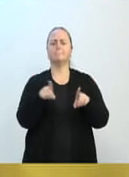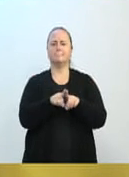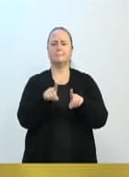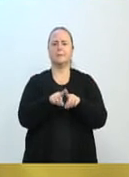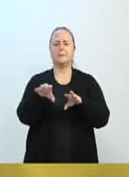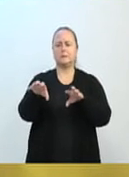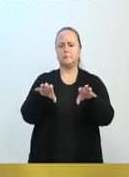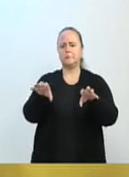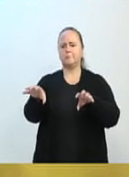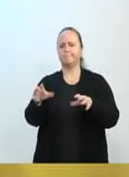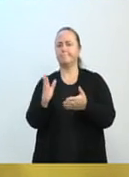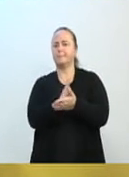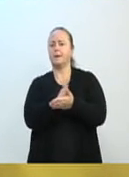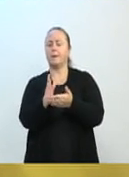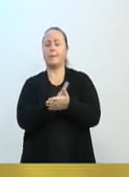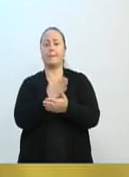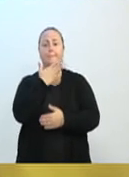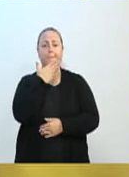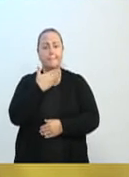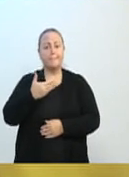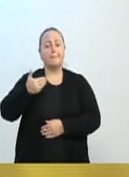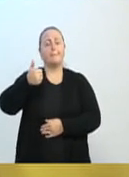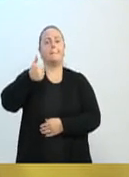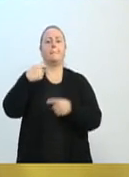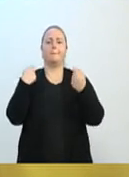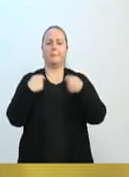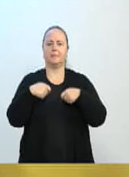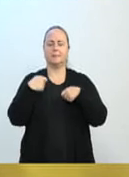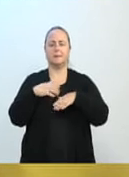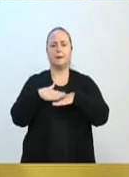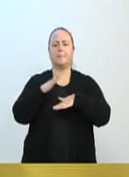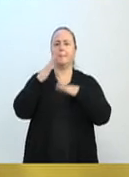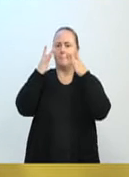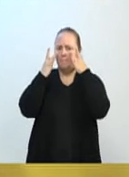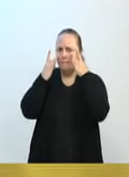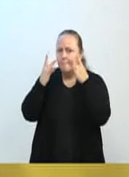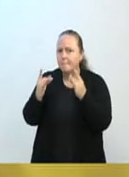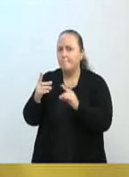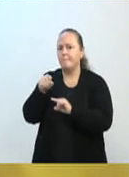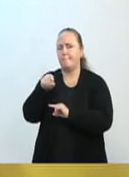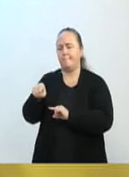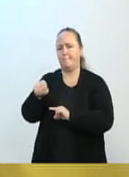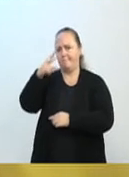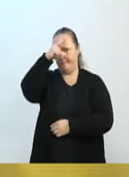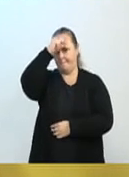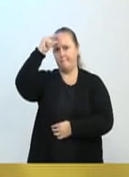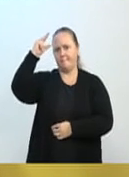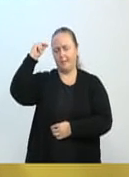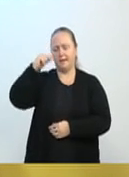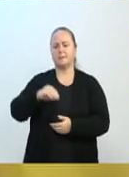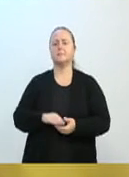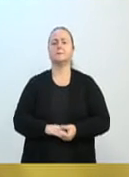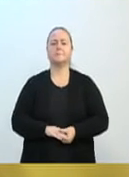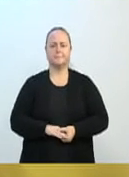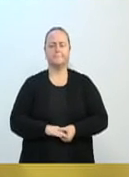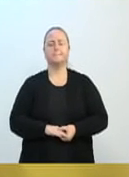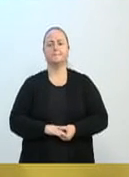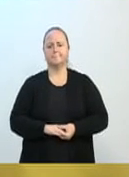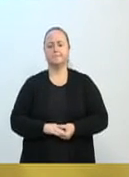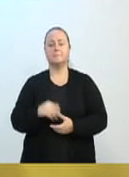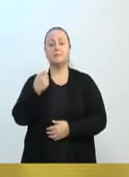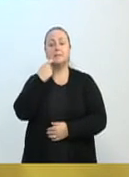outras áreas que nós temos na cidade que precisa de uma atenção ali do poder público eu tive sexta-feira numa reunião